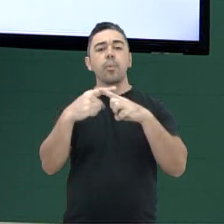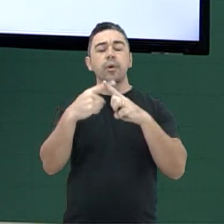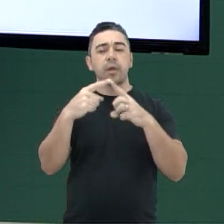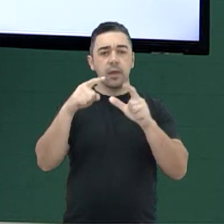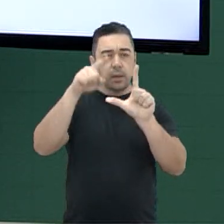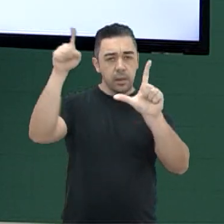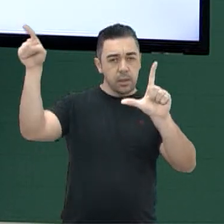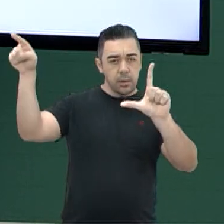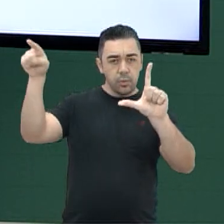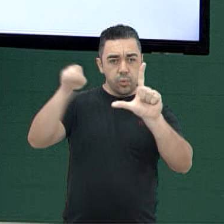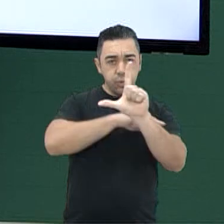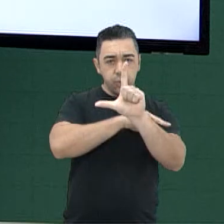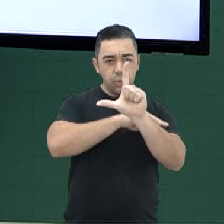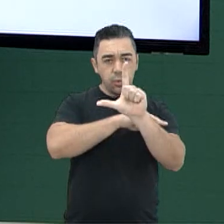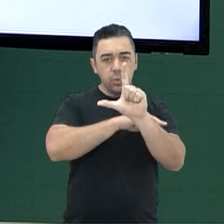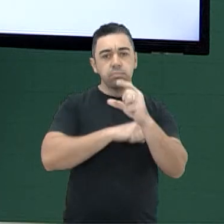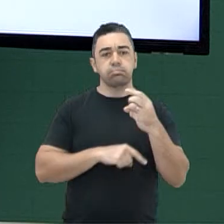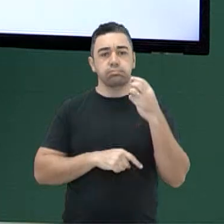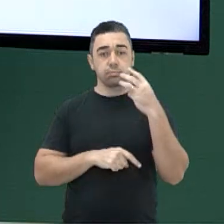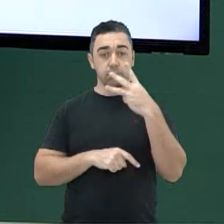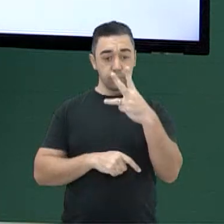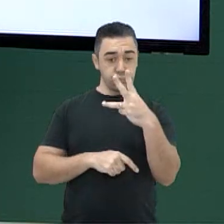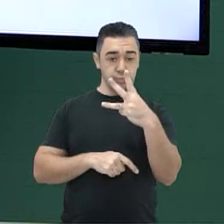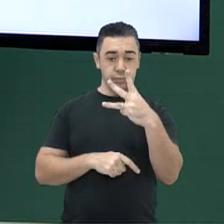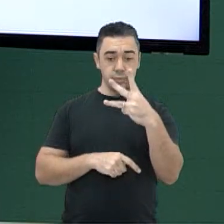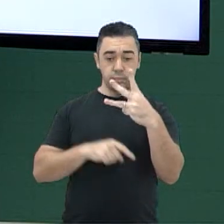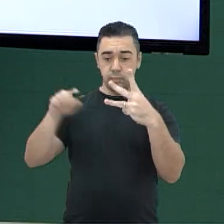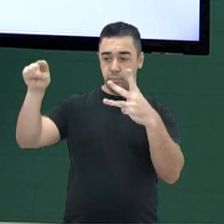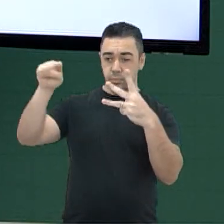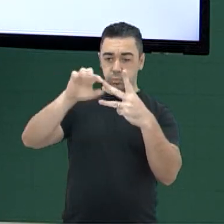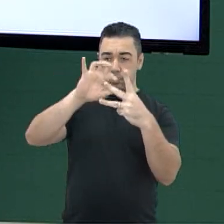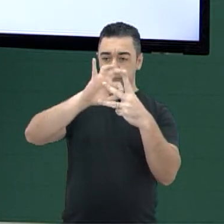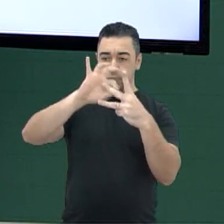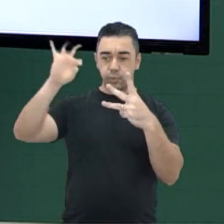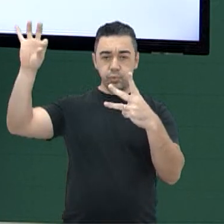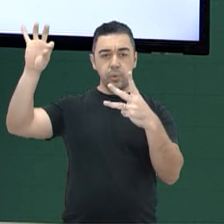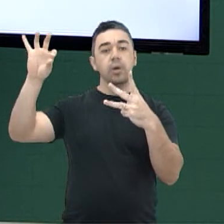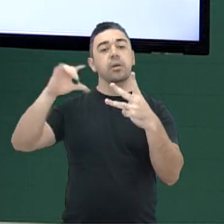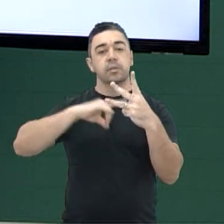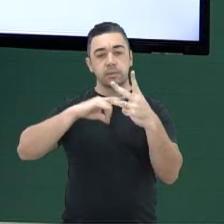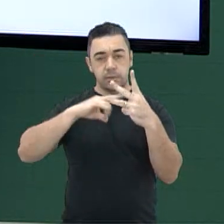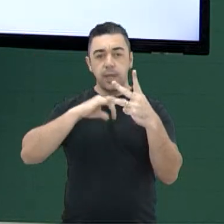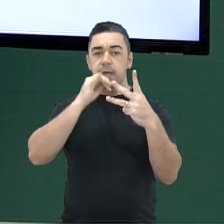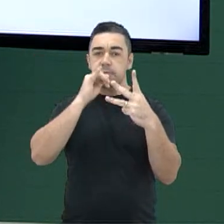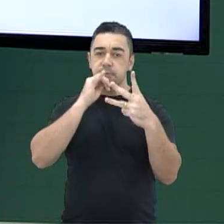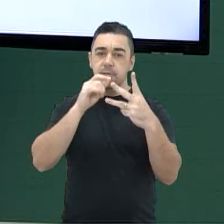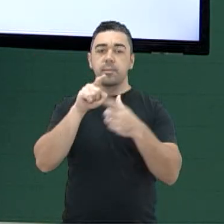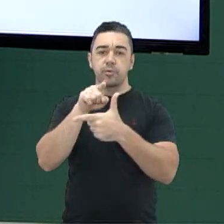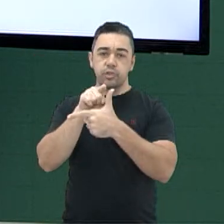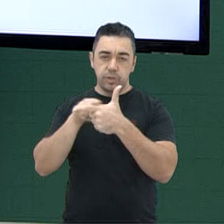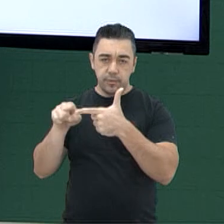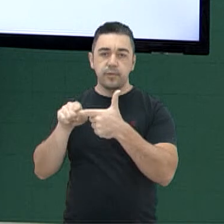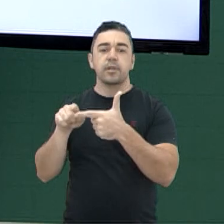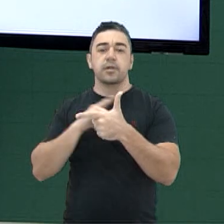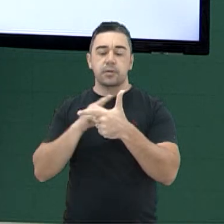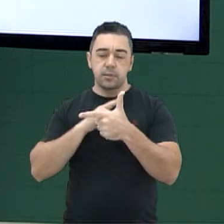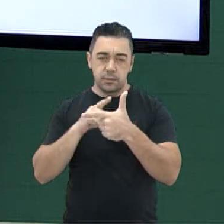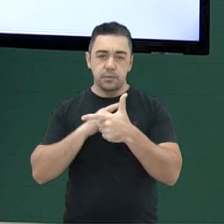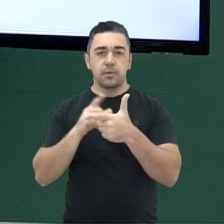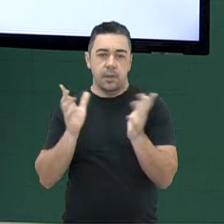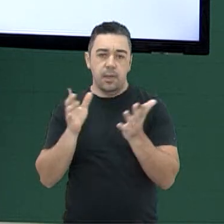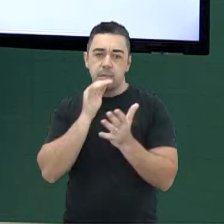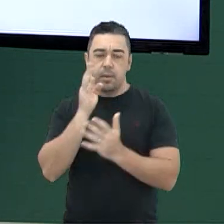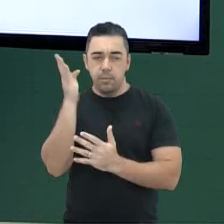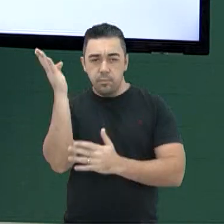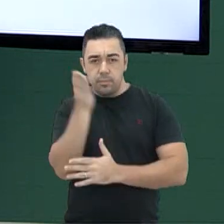a semi-reta que sai do vértice B, tanto de um desenho como o outro, está dividindo os ângulos em dois lados congruentes,